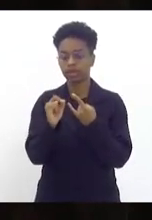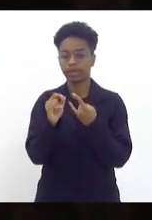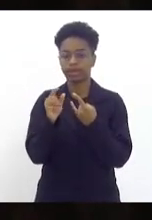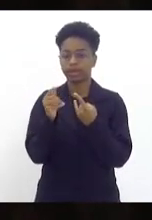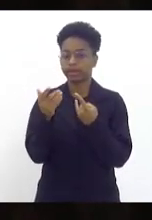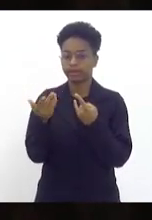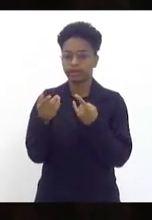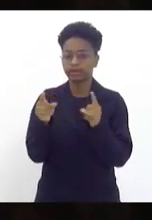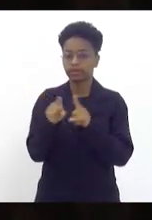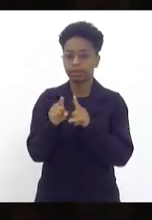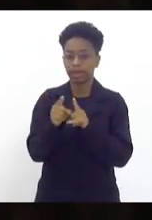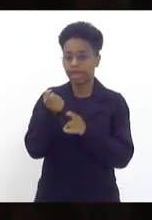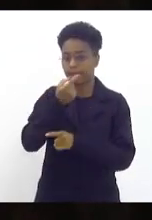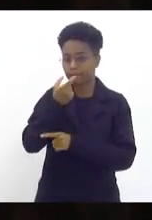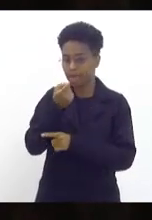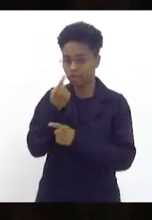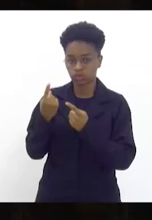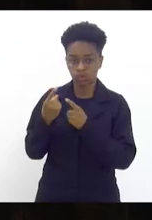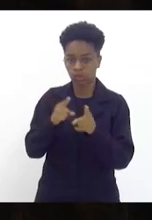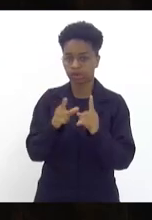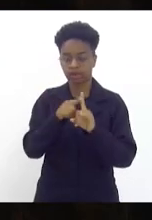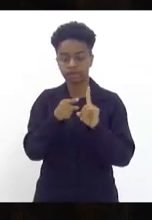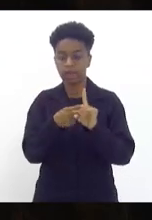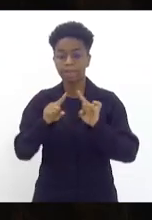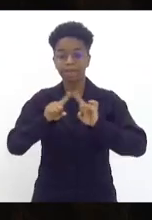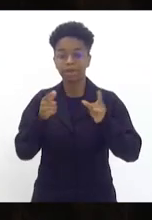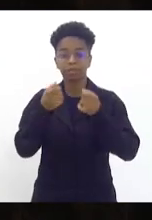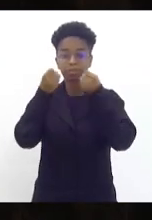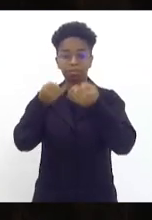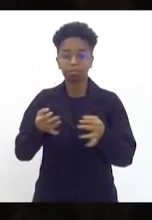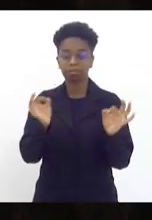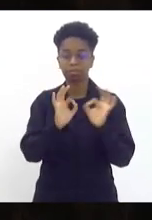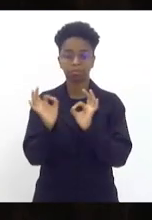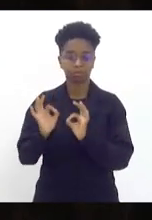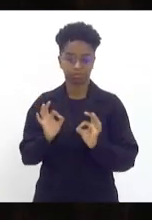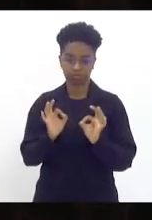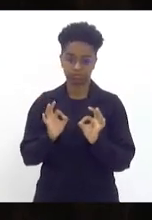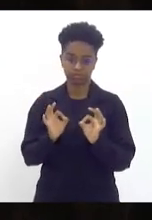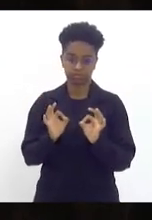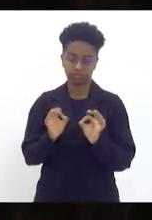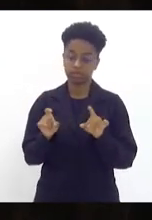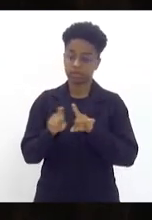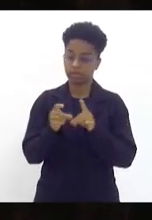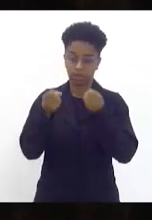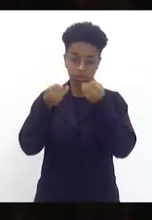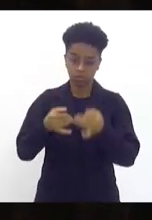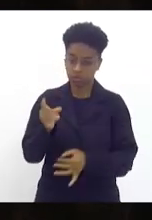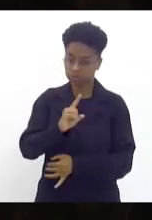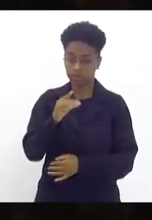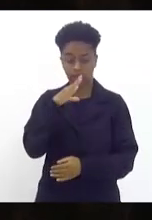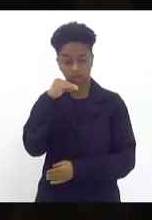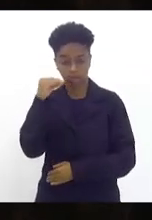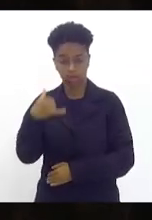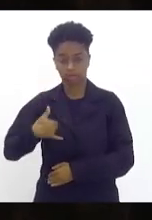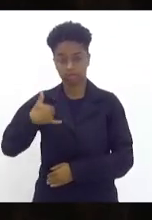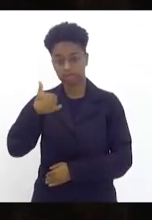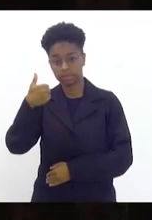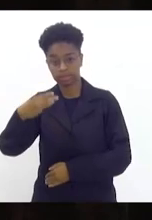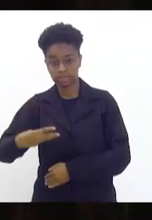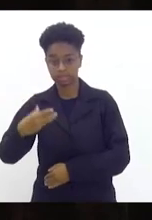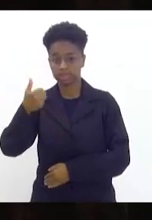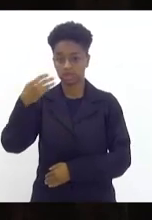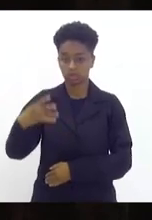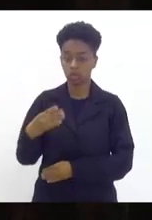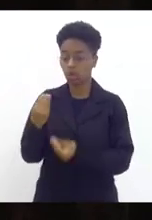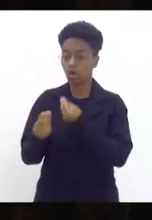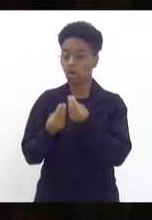Ao anticoncepcional, sem uma explicação. Né? E sem explicar para uma adolescente de 13, 14 anos qual o